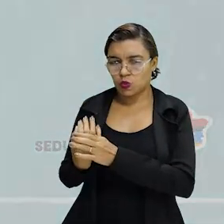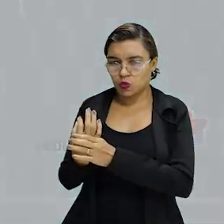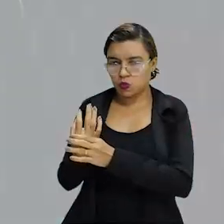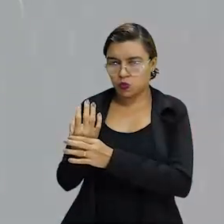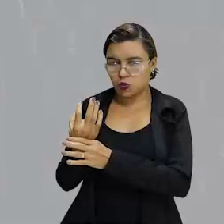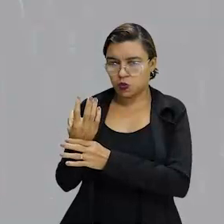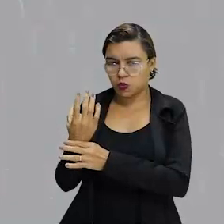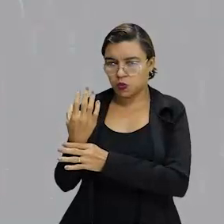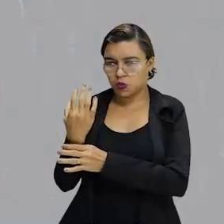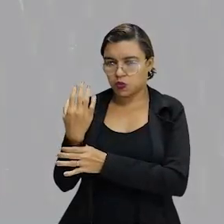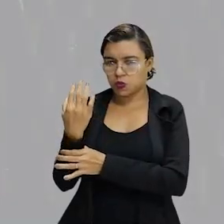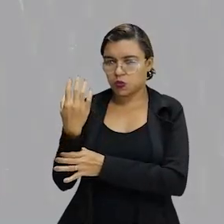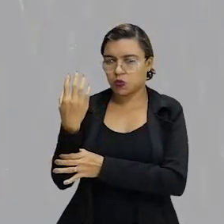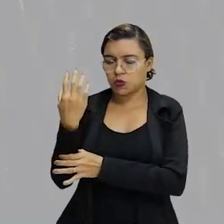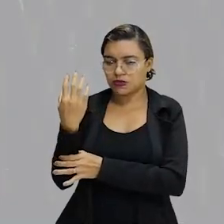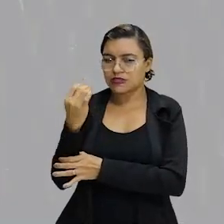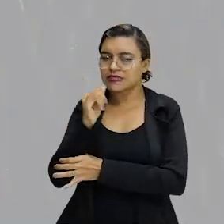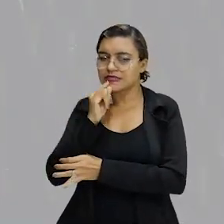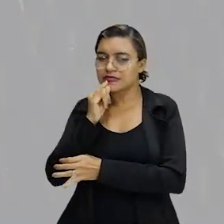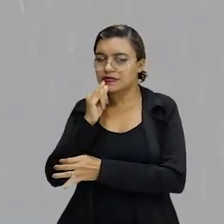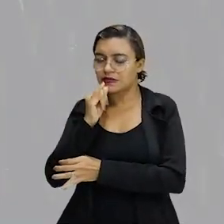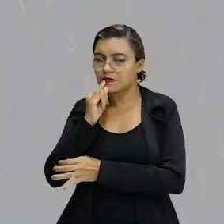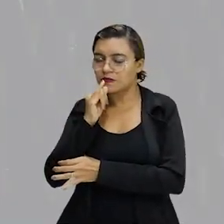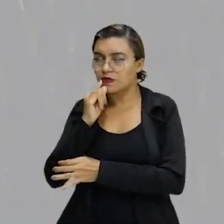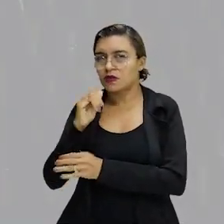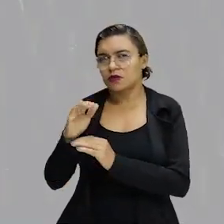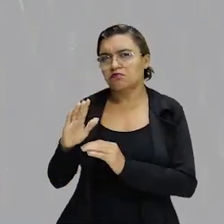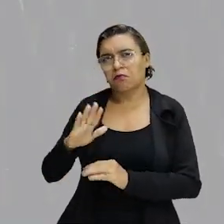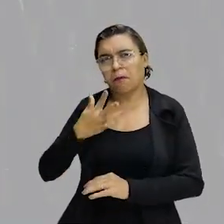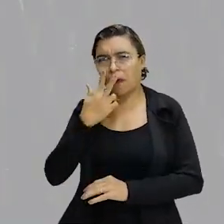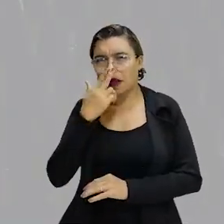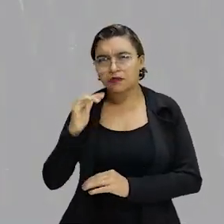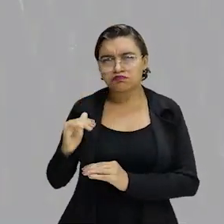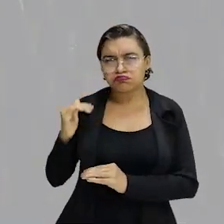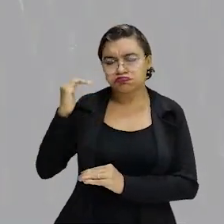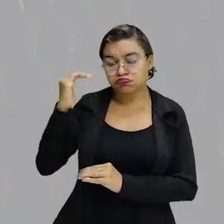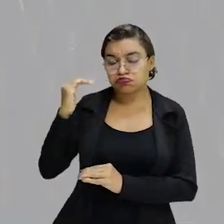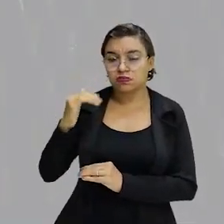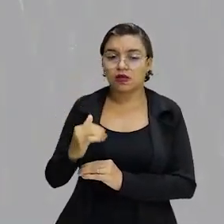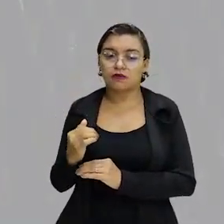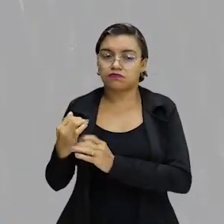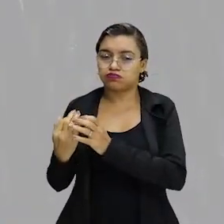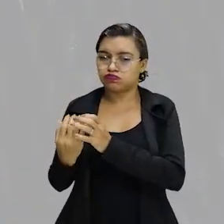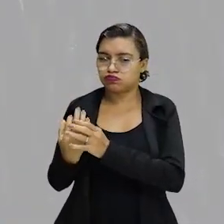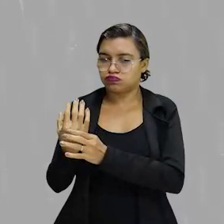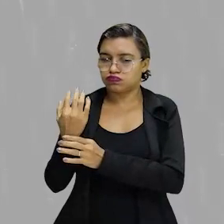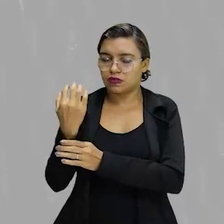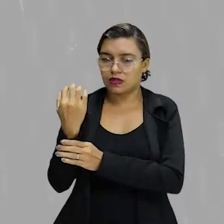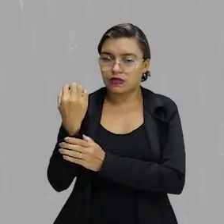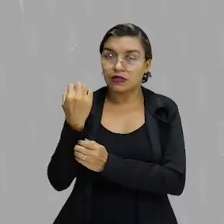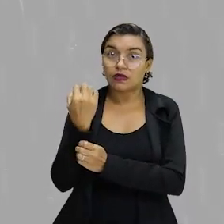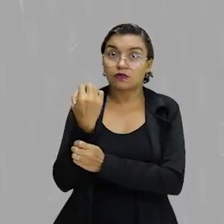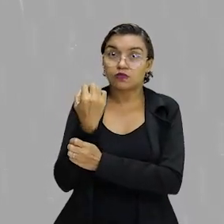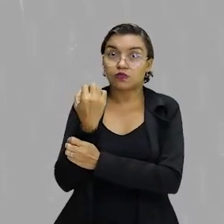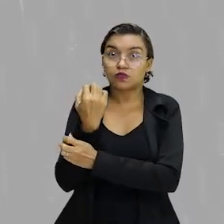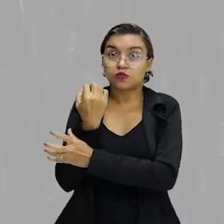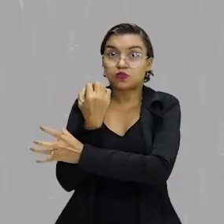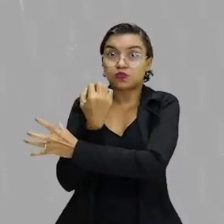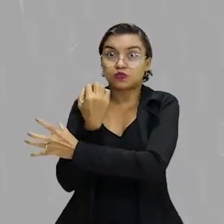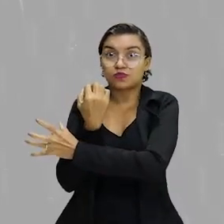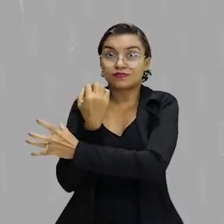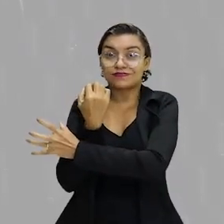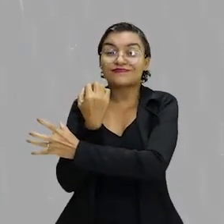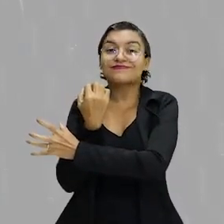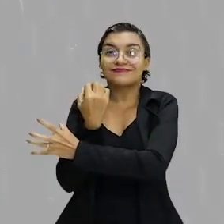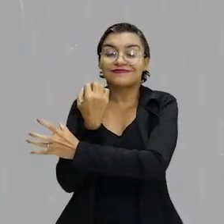corpo dele que vai começar a se multiplicar mais do que o normal, e aí ela vai começar a originar um novo indivíduo,